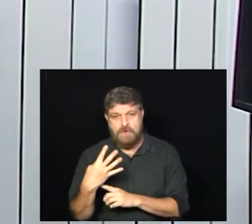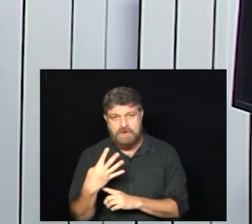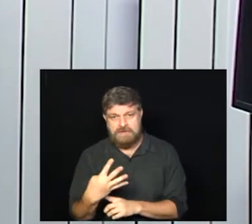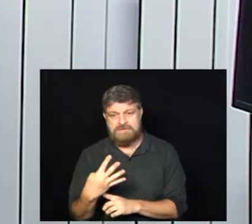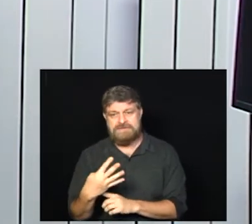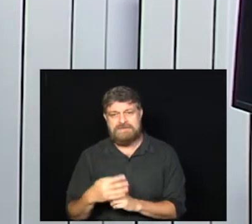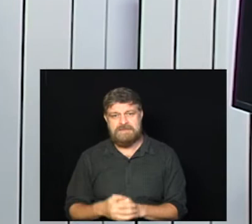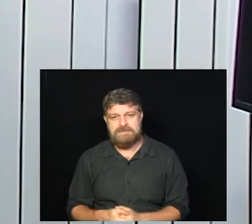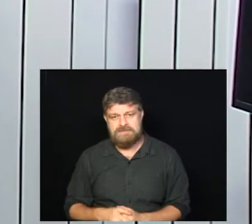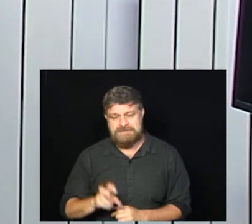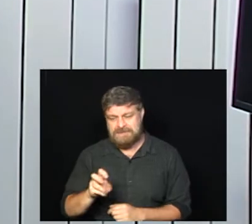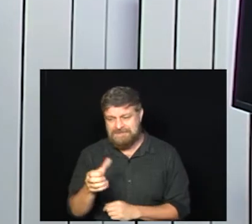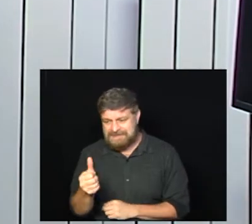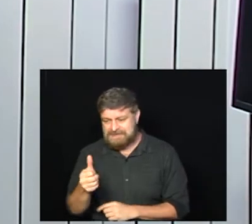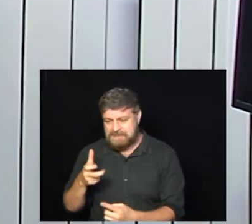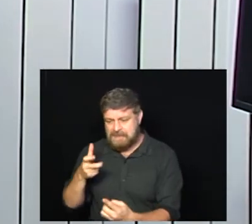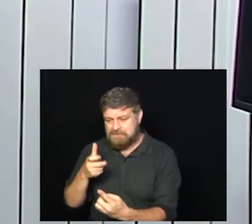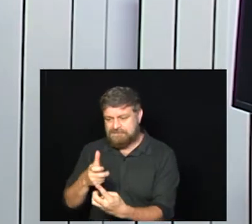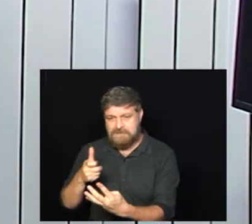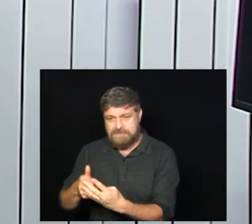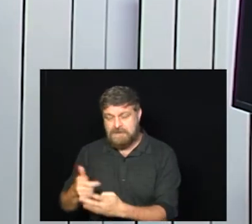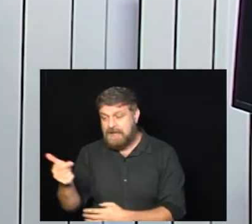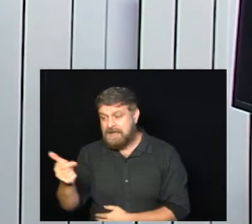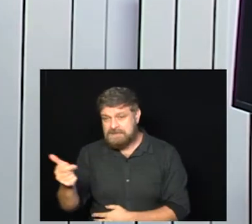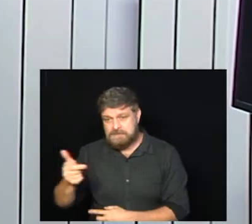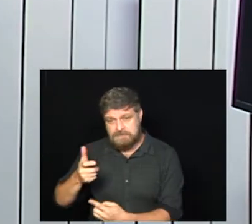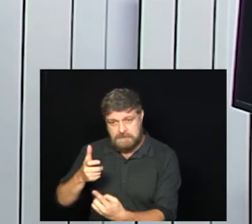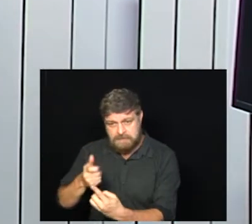27.456 pessoas tomaram a segunda dose,